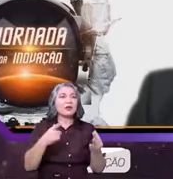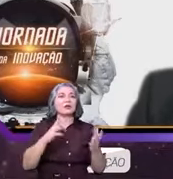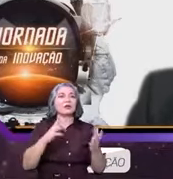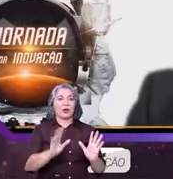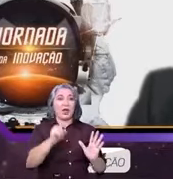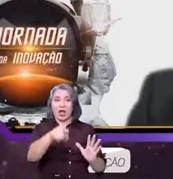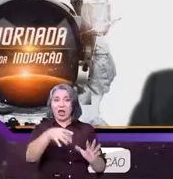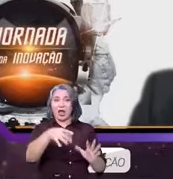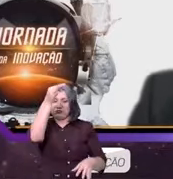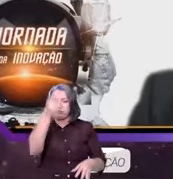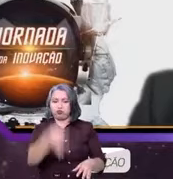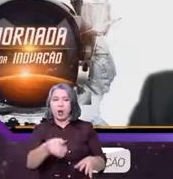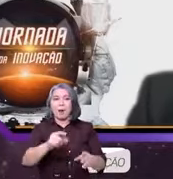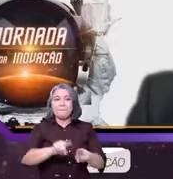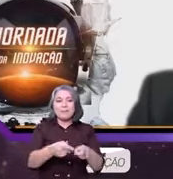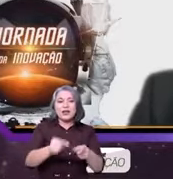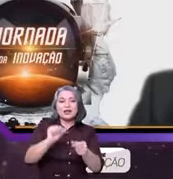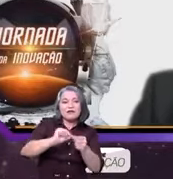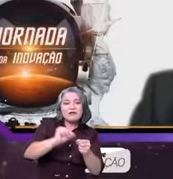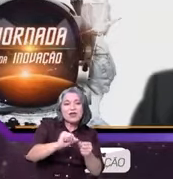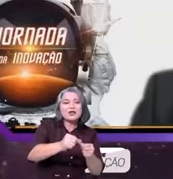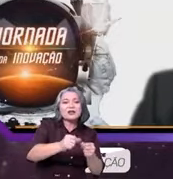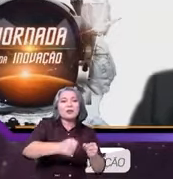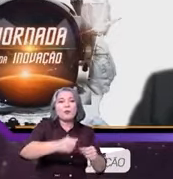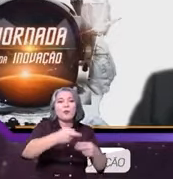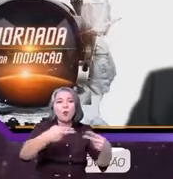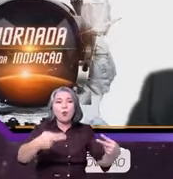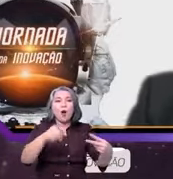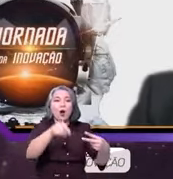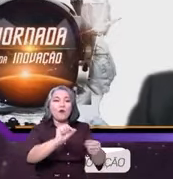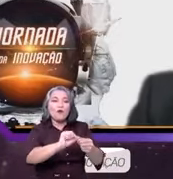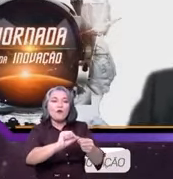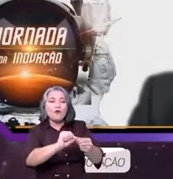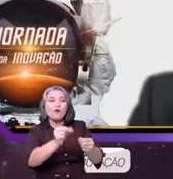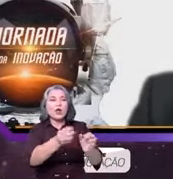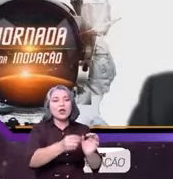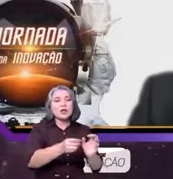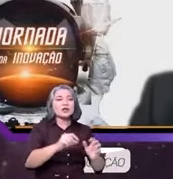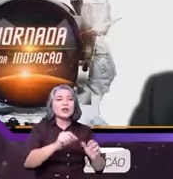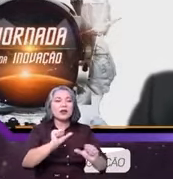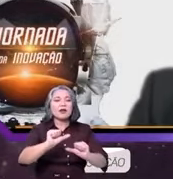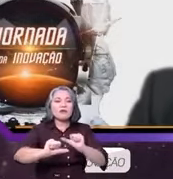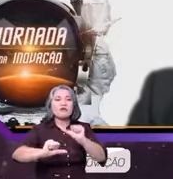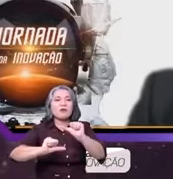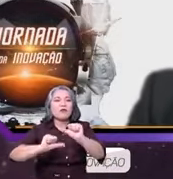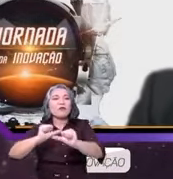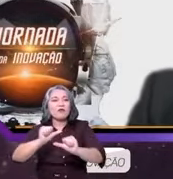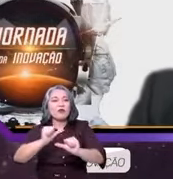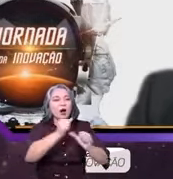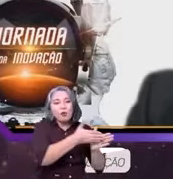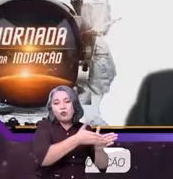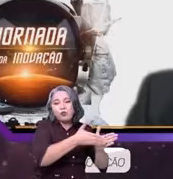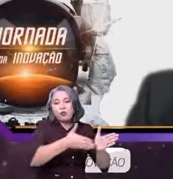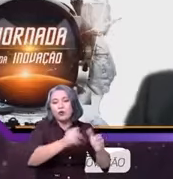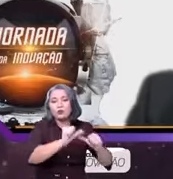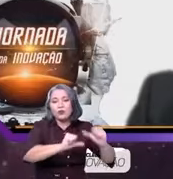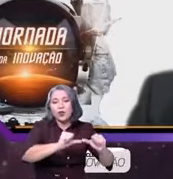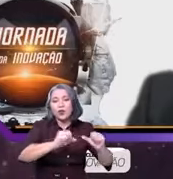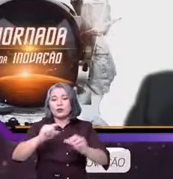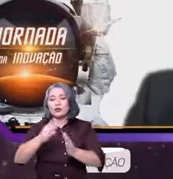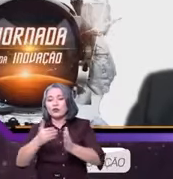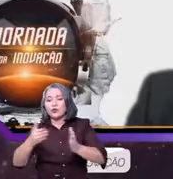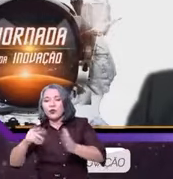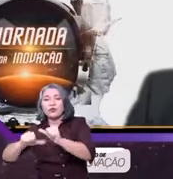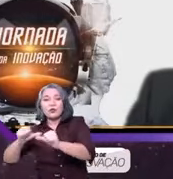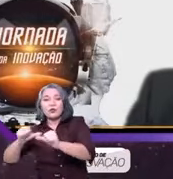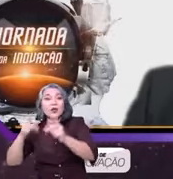ele o quê? Apertava, mas saía o produto, e saía o produto naquele momento, e aí era uma constante evolução. Esse é o grande